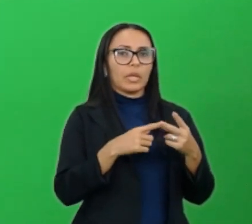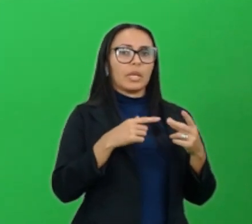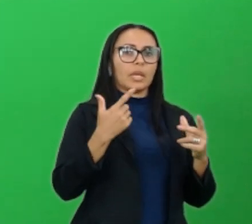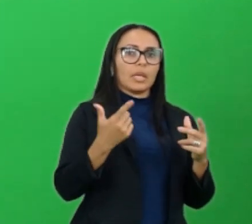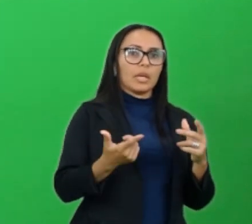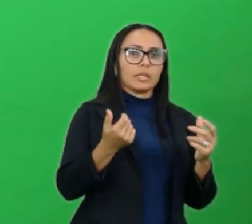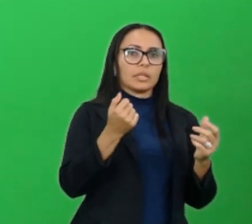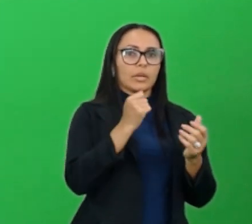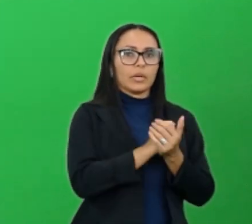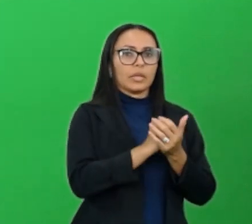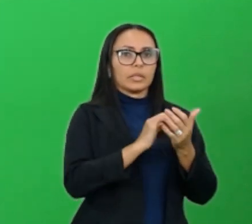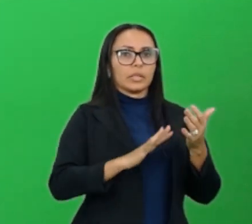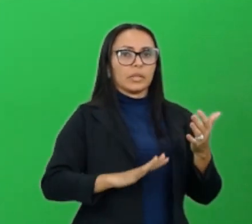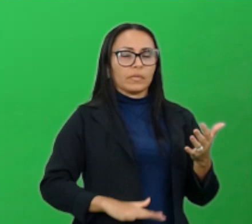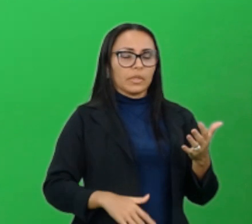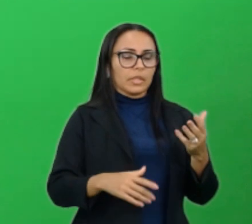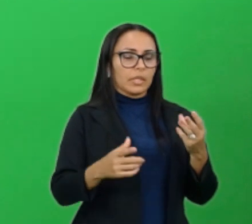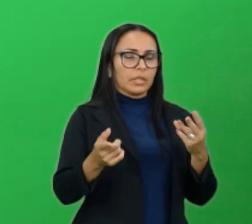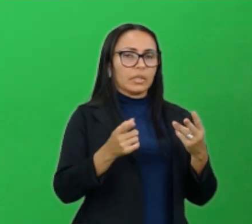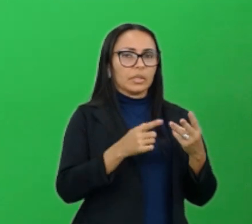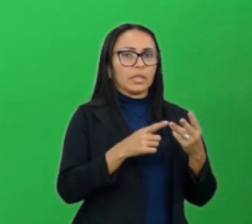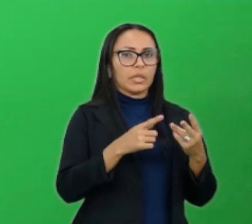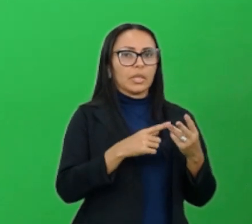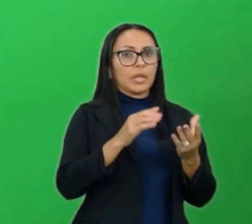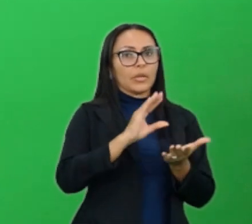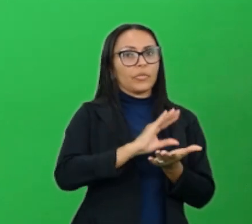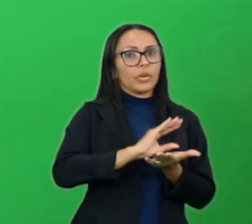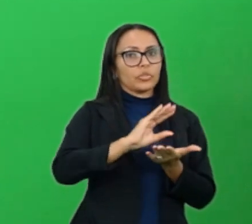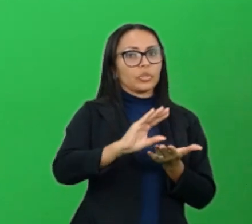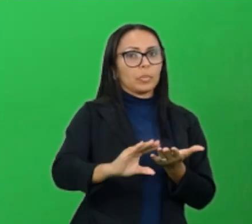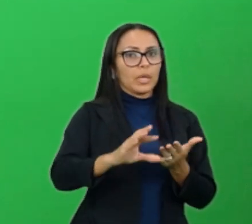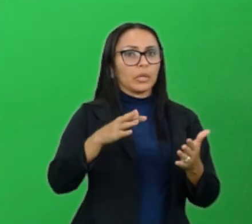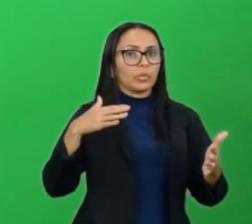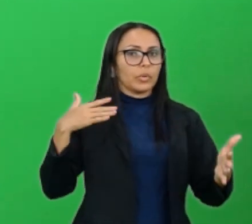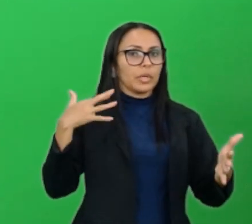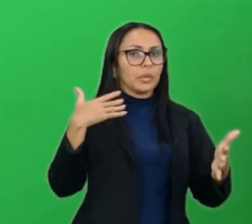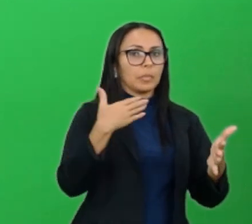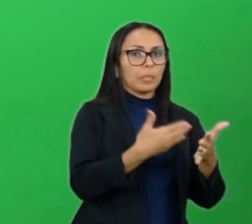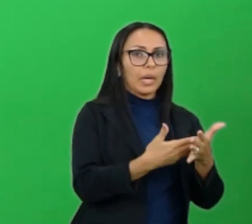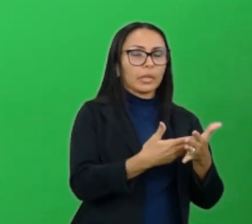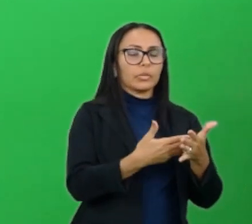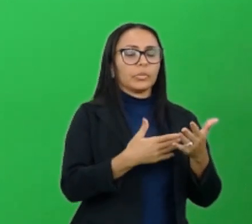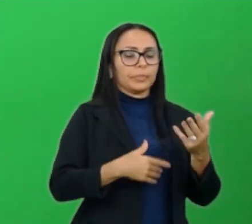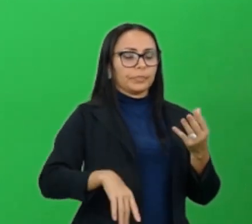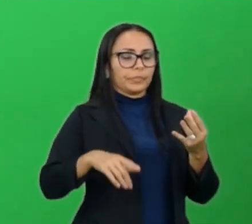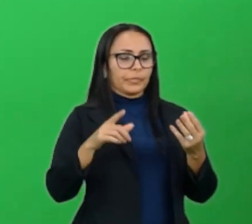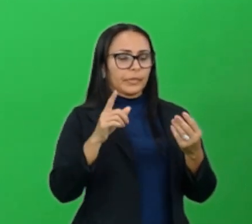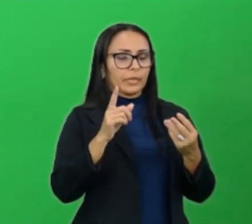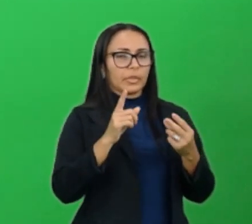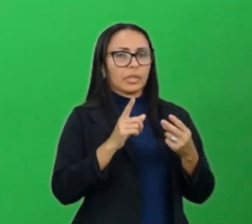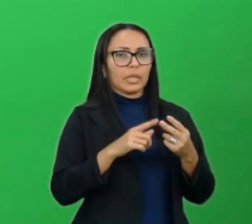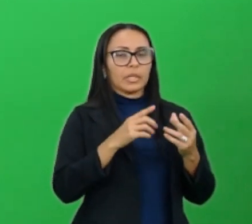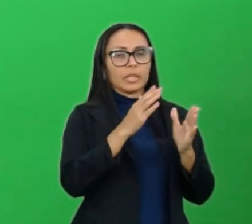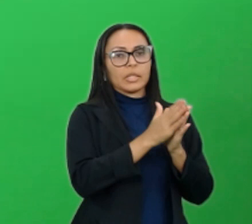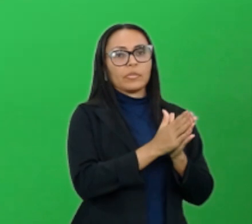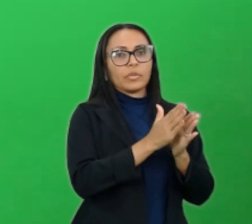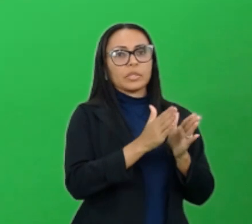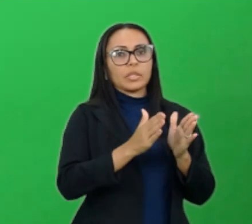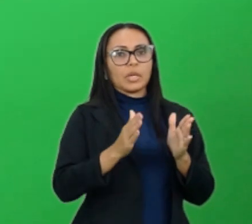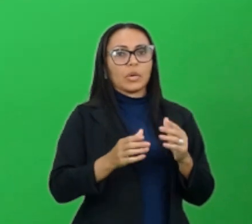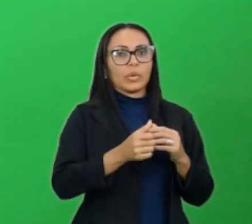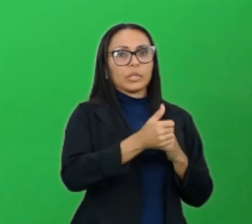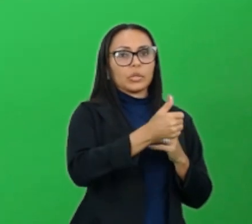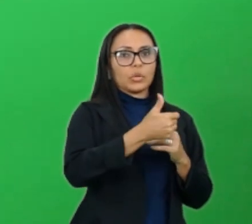são, respectivamente, investimentos e impactos. No segundo nível, a divisão ela é feita em 12 dimensões de